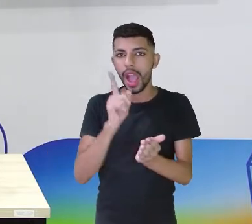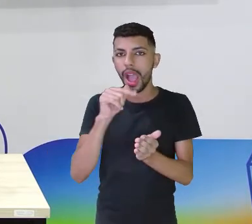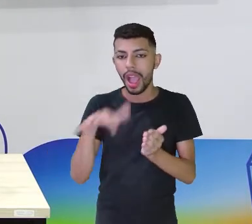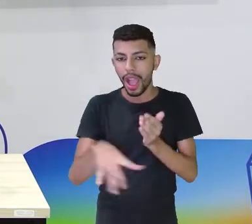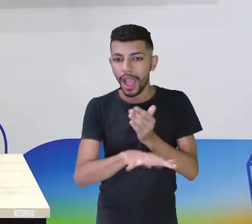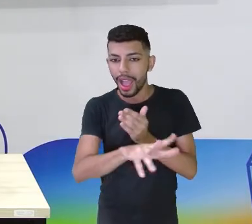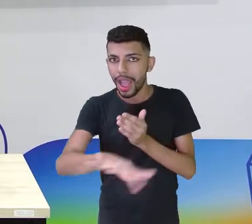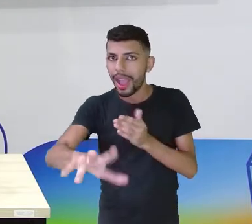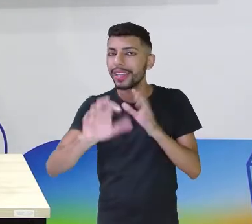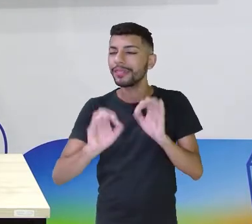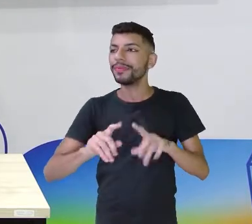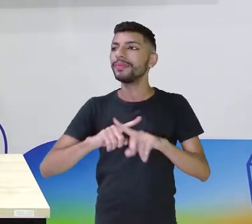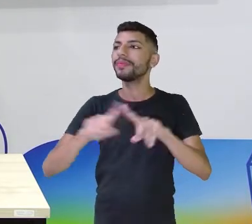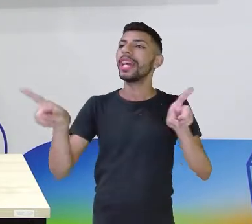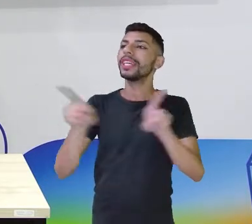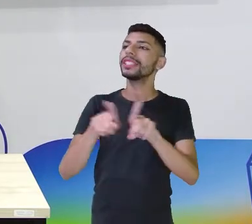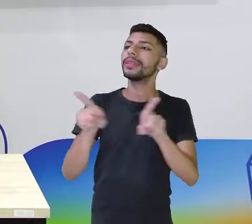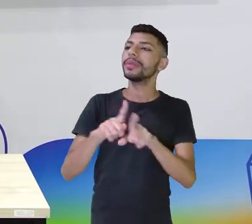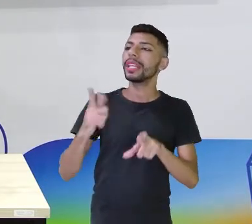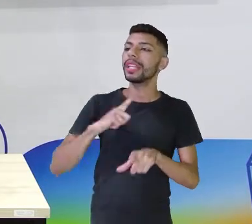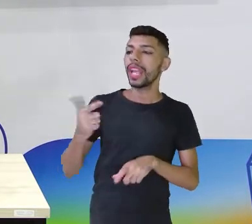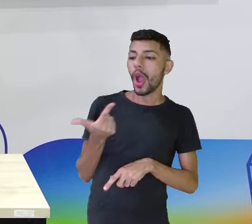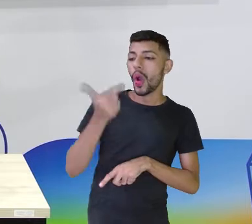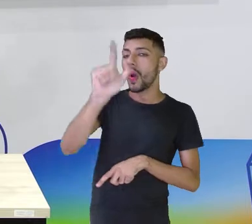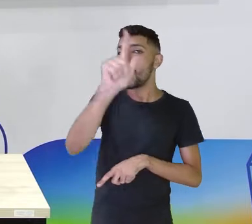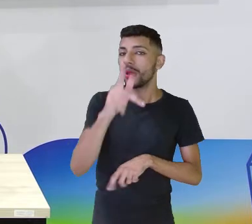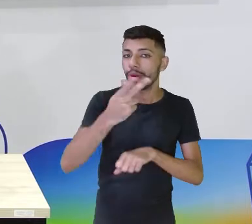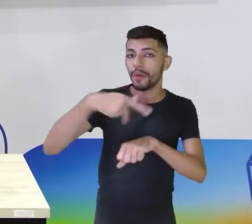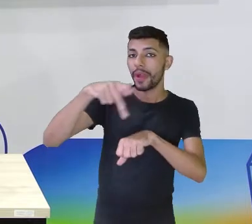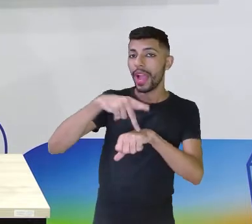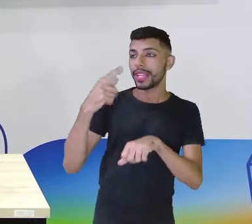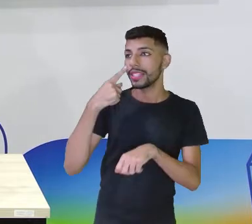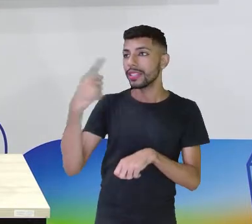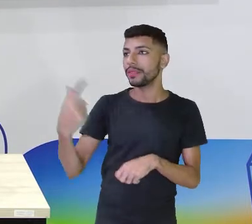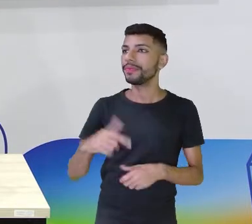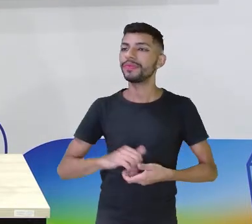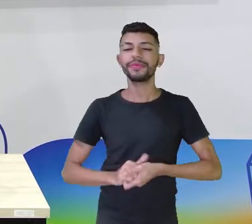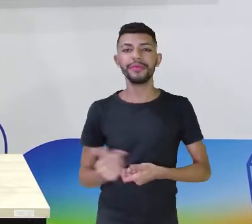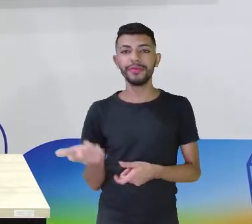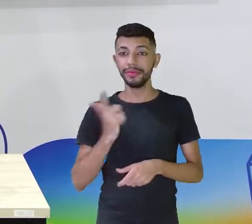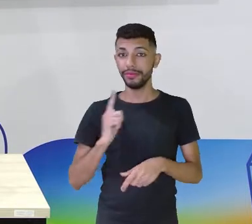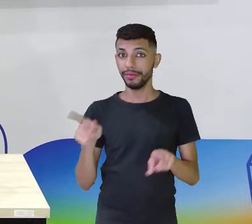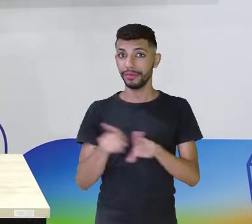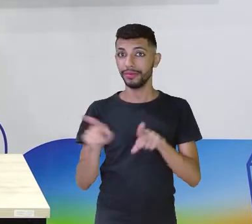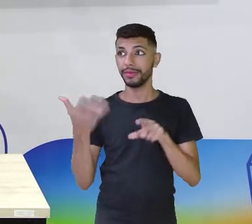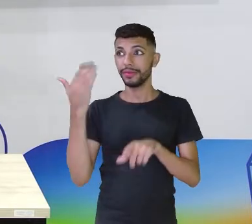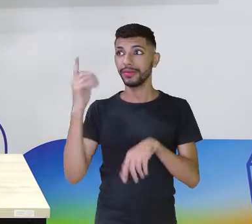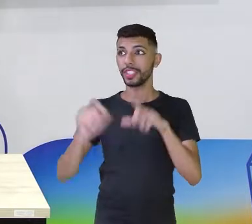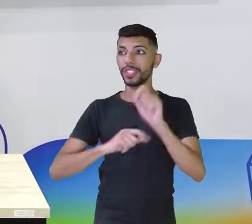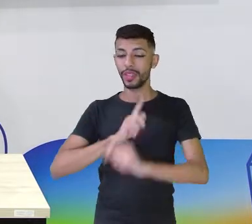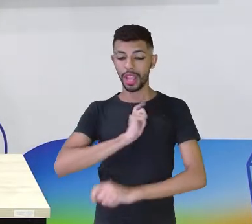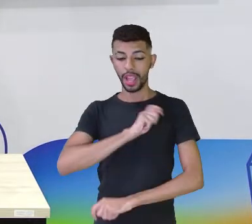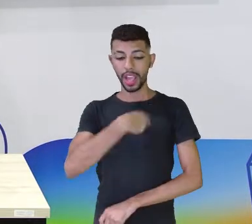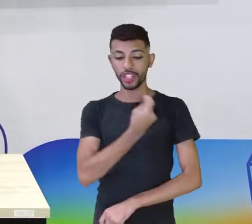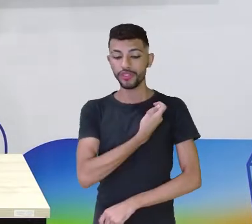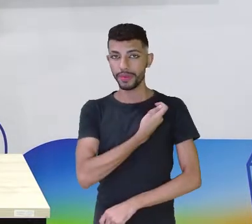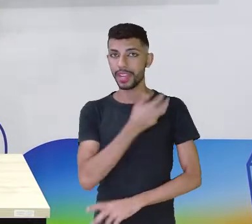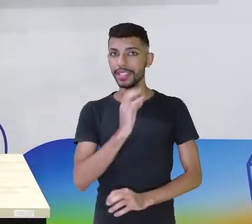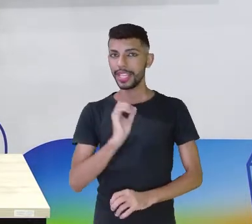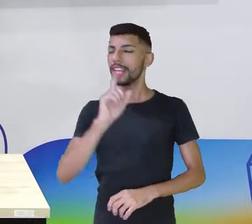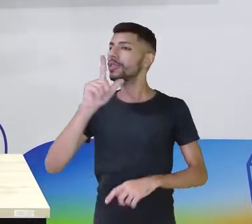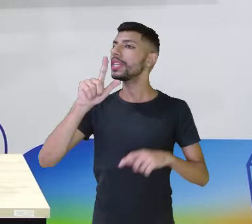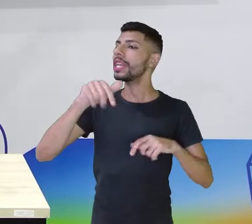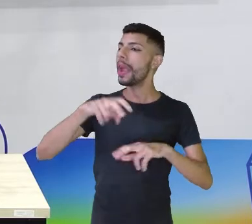tinha também outro país, né? Tinha também a Espanha, que através de